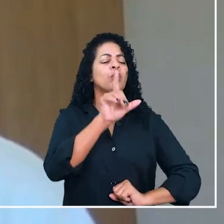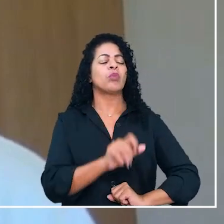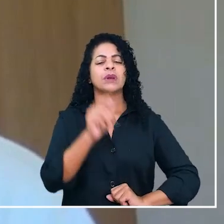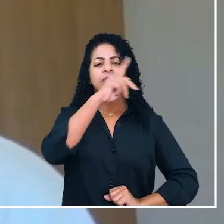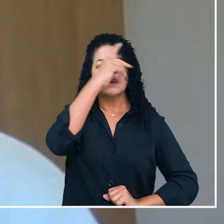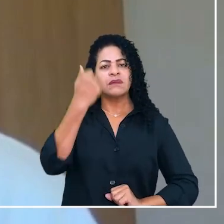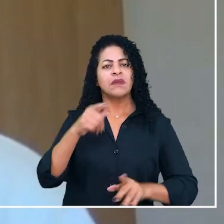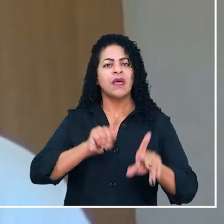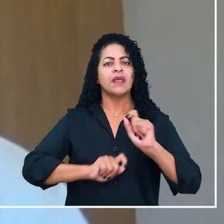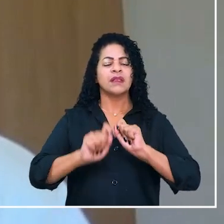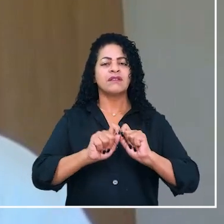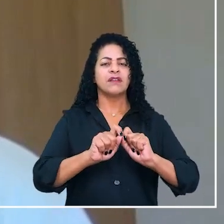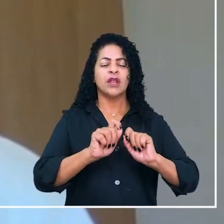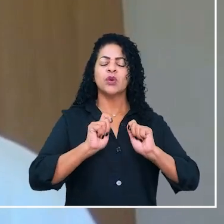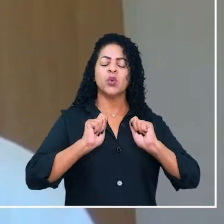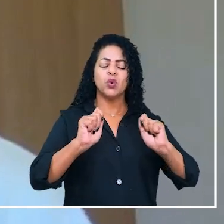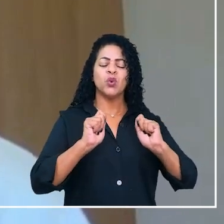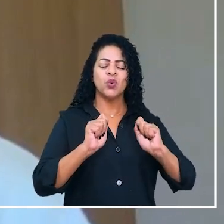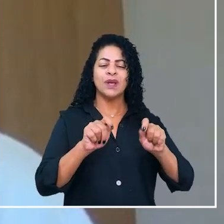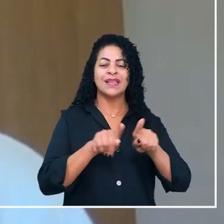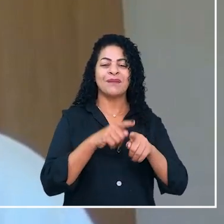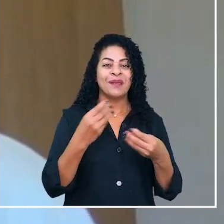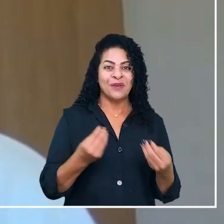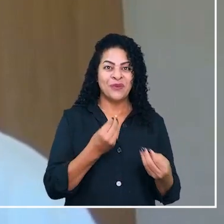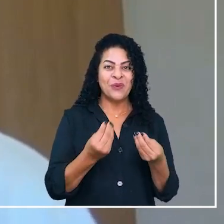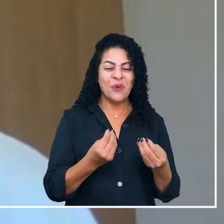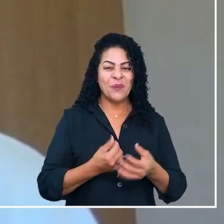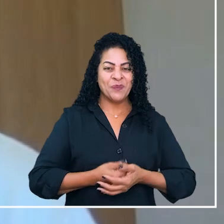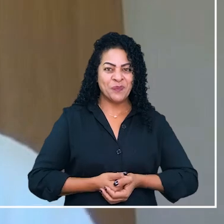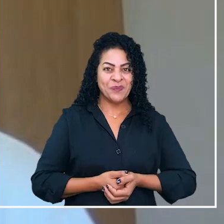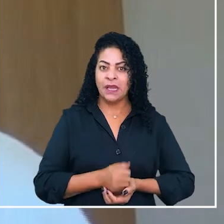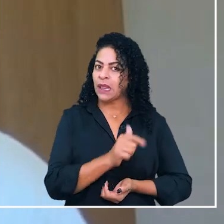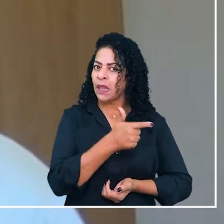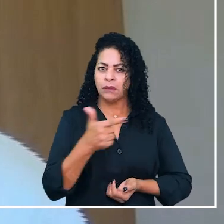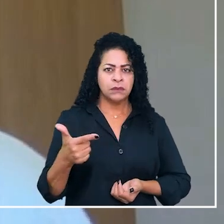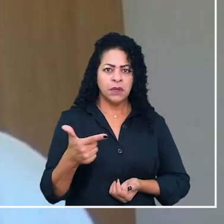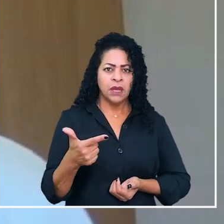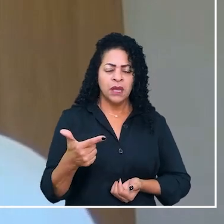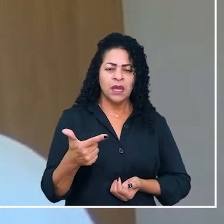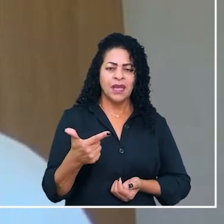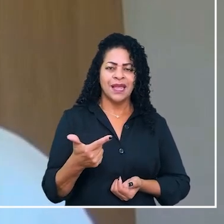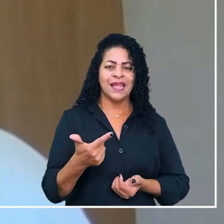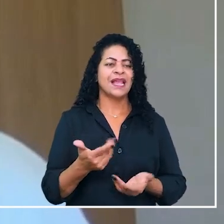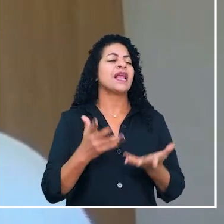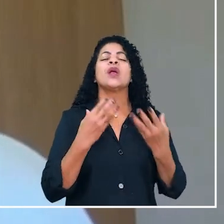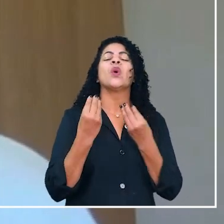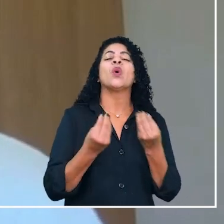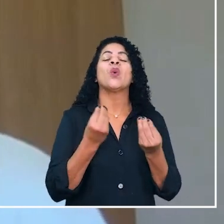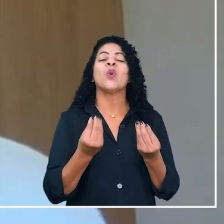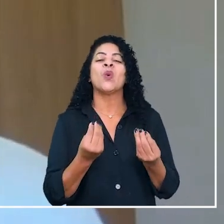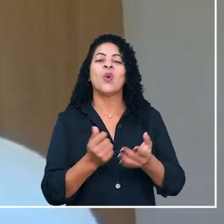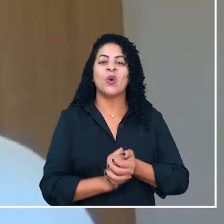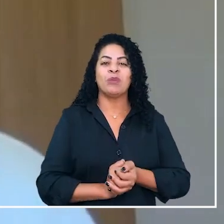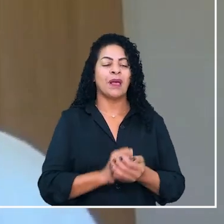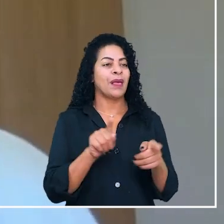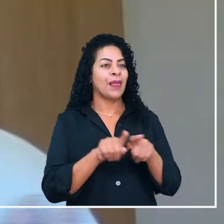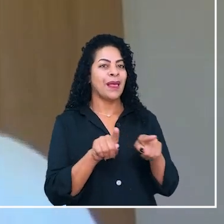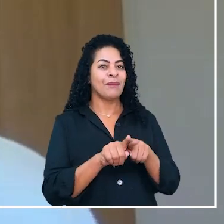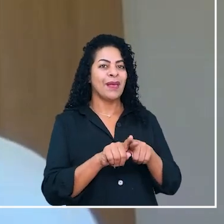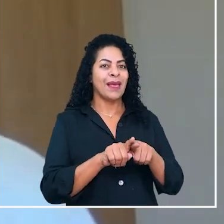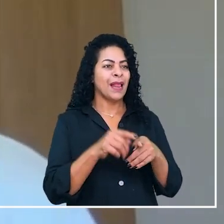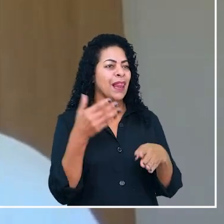desse dispositivo na manifestação sobre, não havendo manifestações sobre circunstâncias e